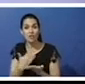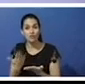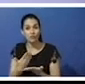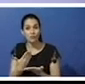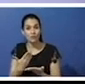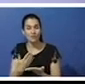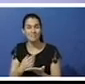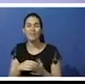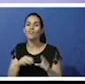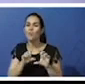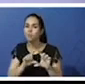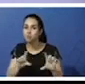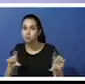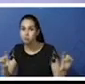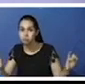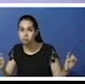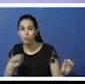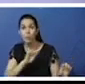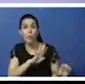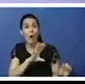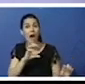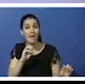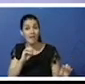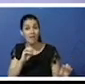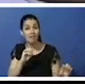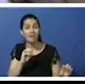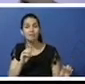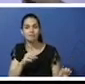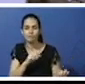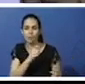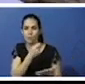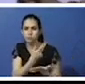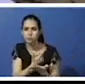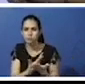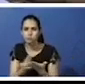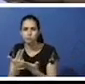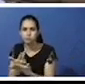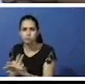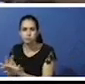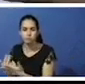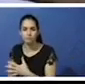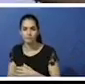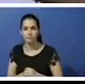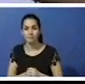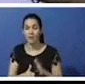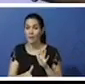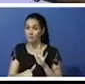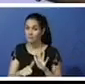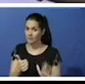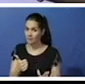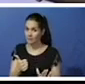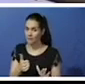desenhar 40 bolinhas, tá? Eu desenhei aqui. Então, primeiro, nós vamos